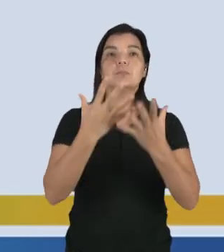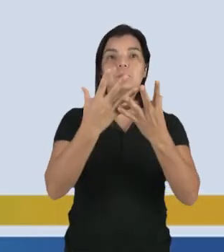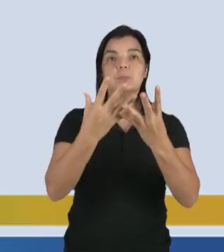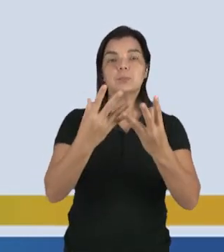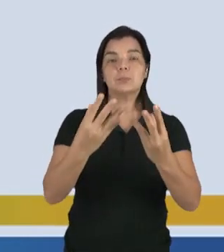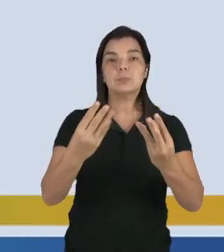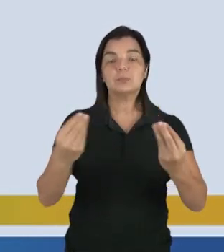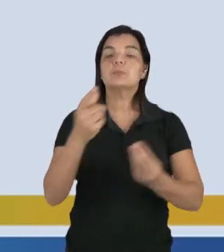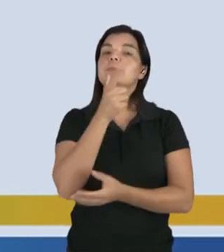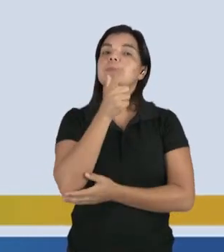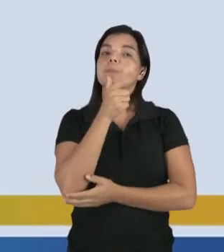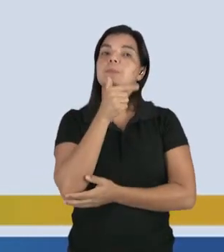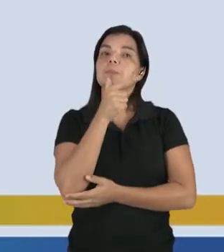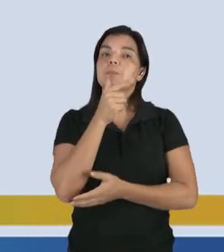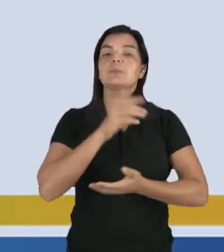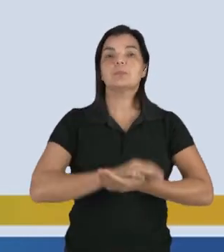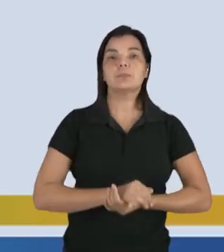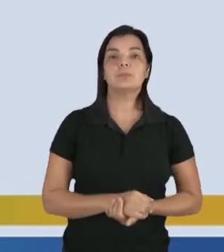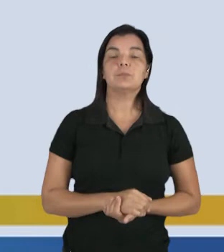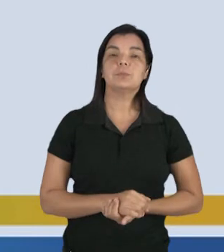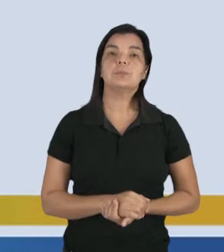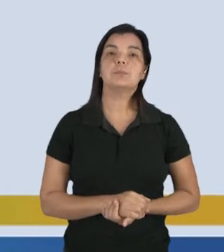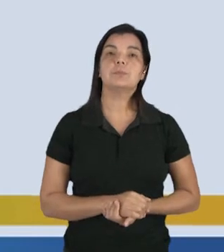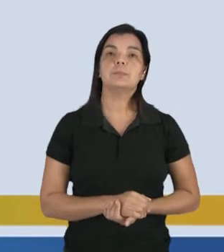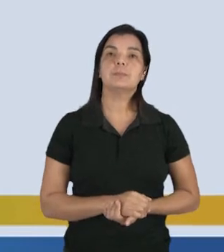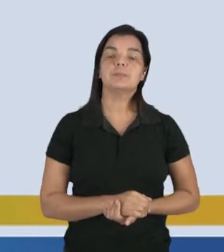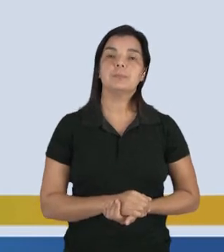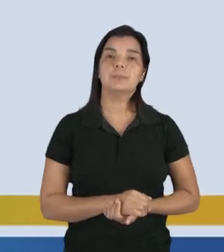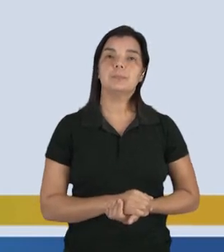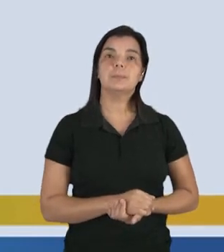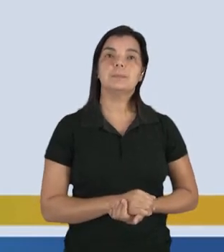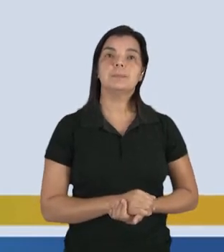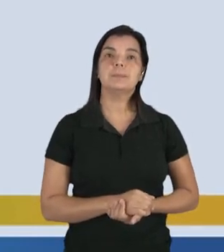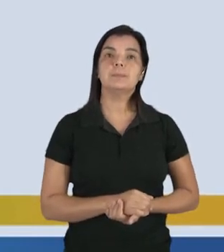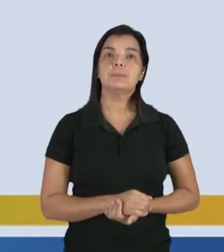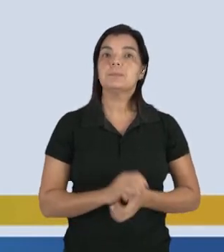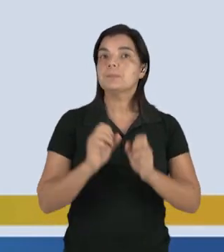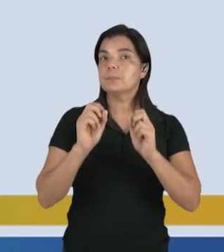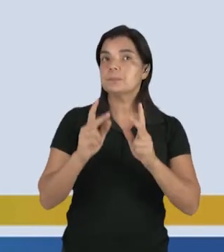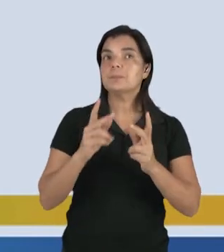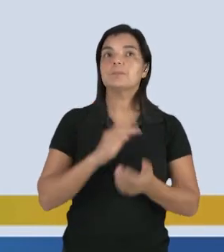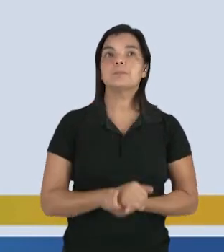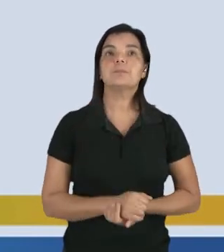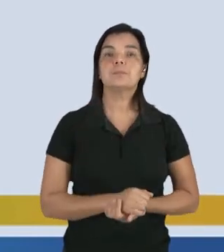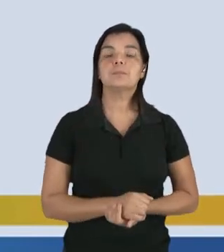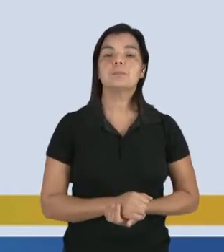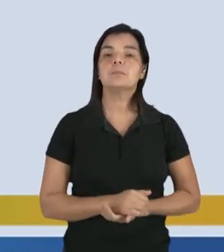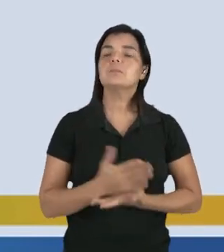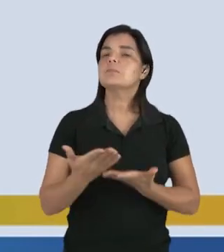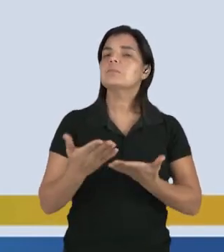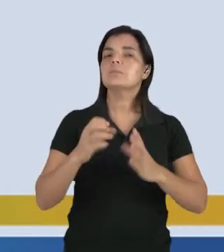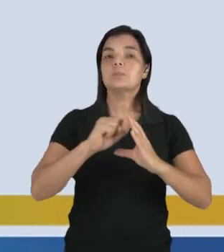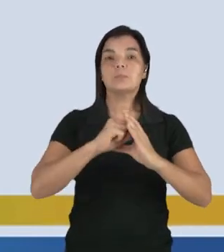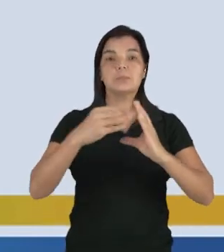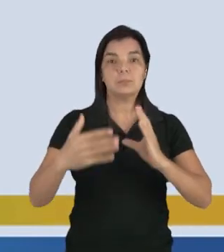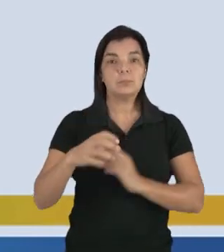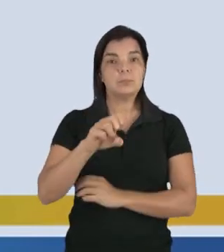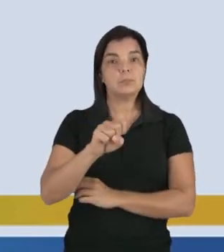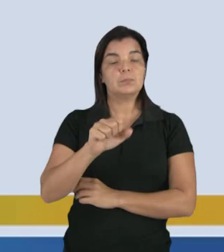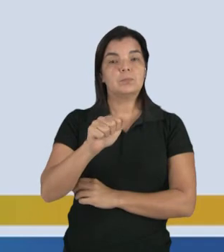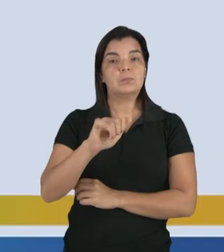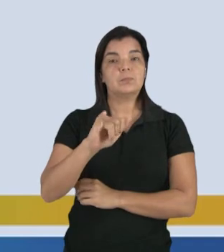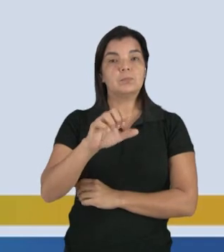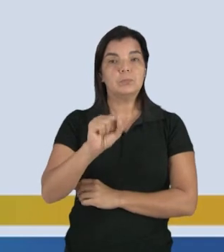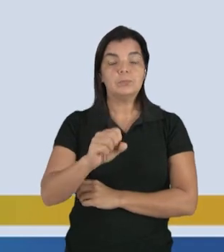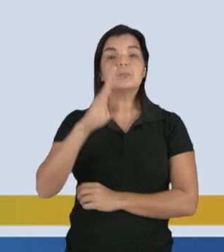energia. Observação, quando estão dissolvidos em água, ok? Quais são as características